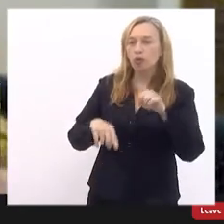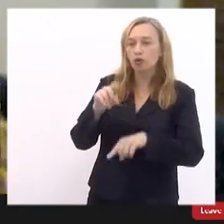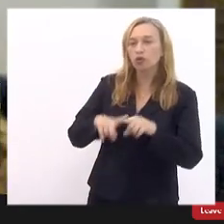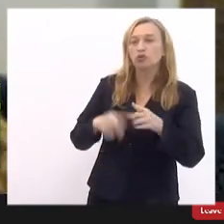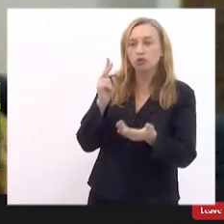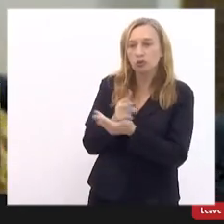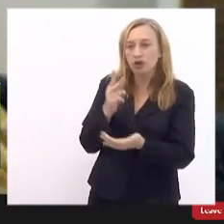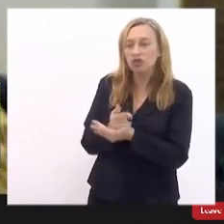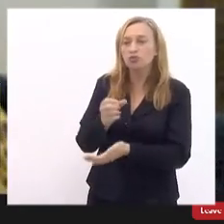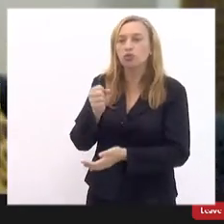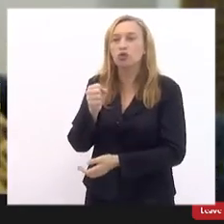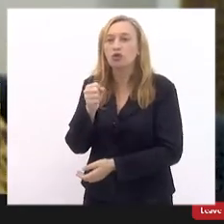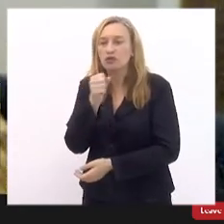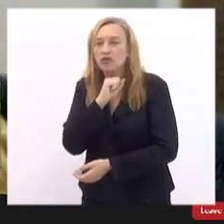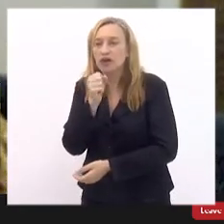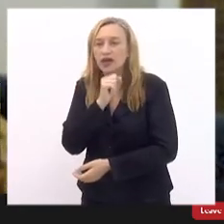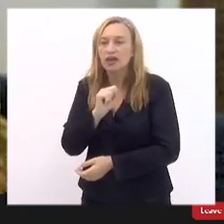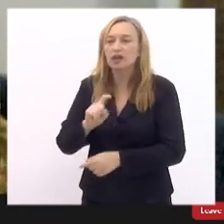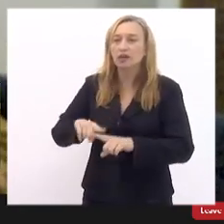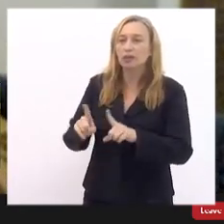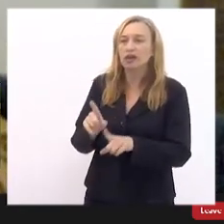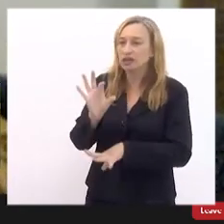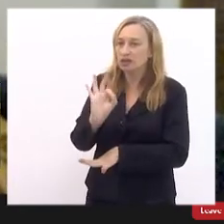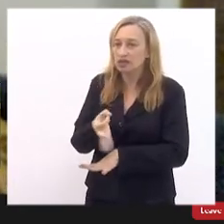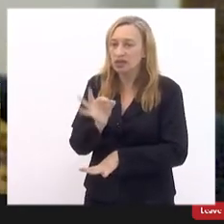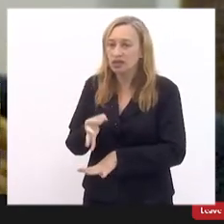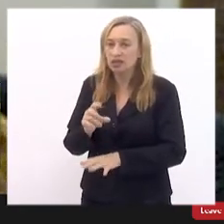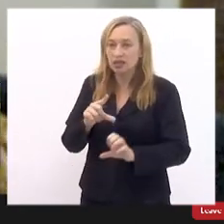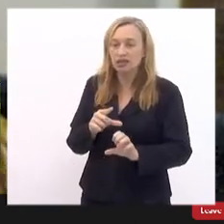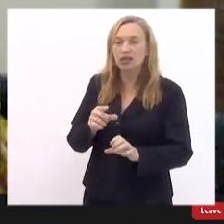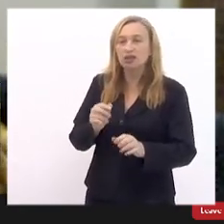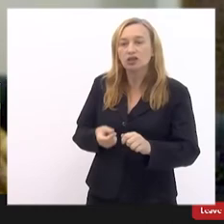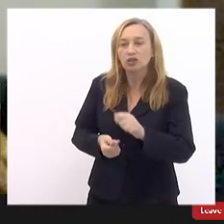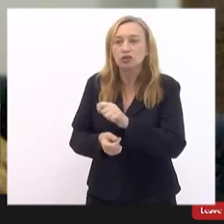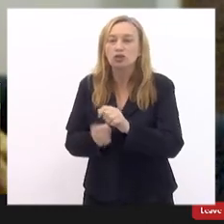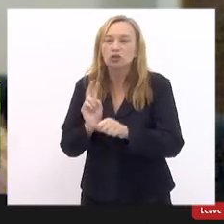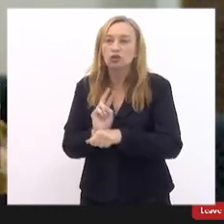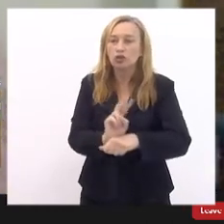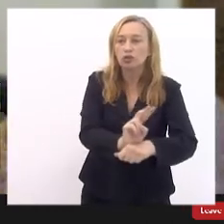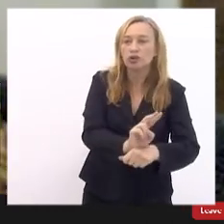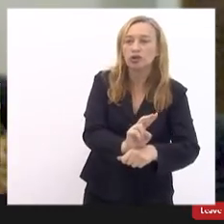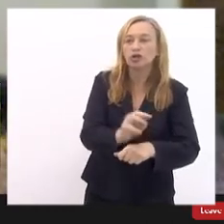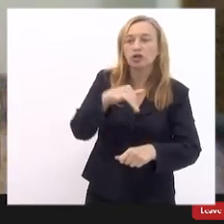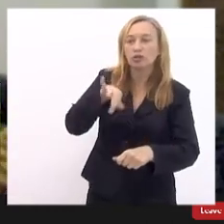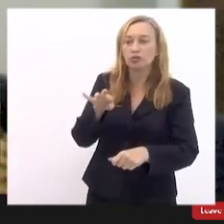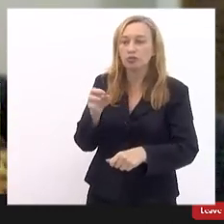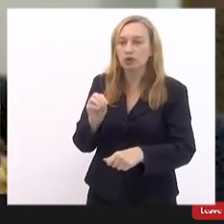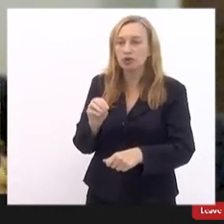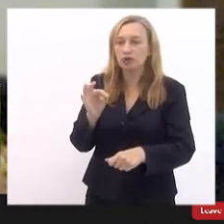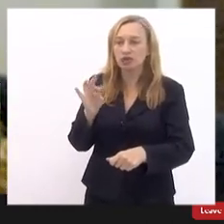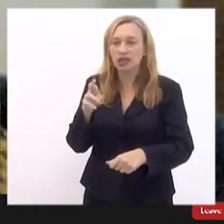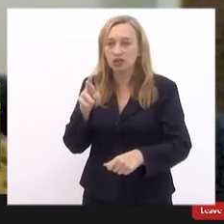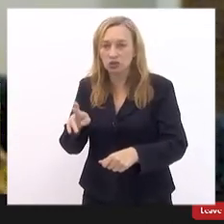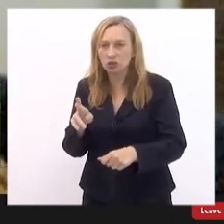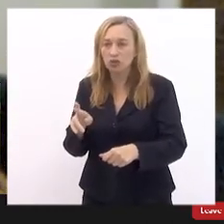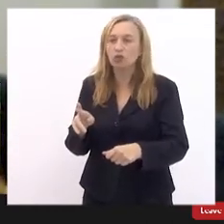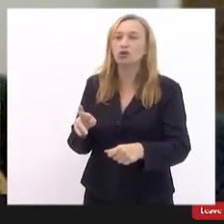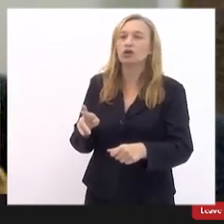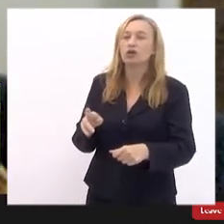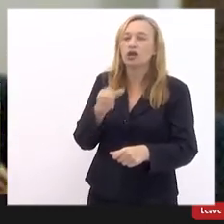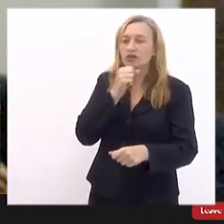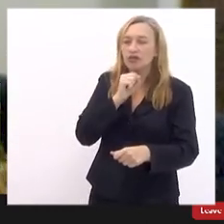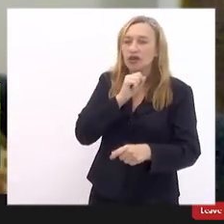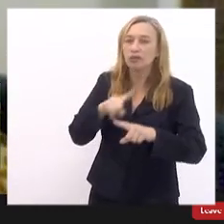era uma garantia desse empréstimo. O microtrator, mesmo que usado e os implementos, ele ficava com